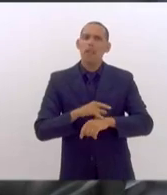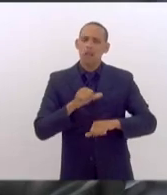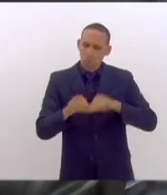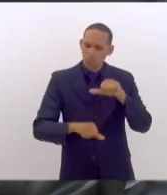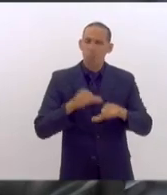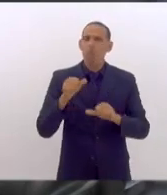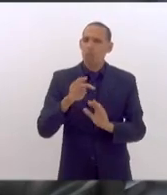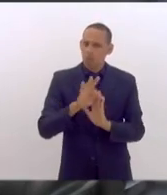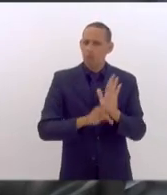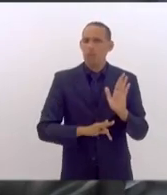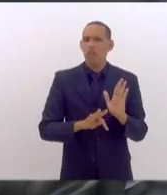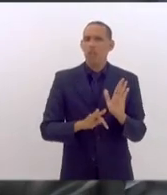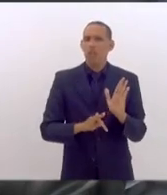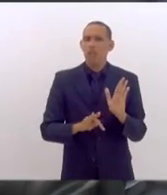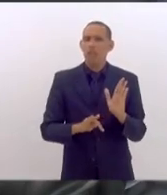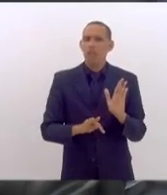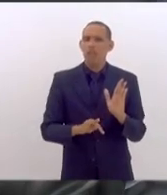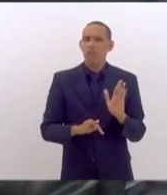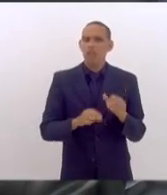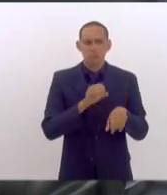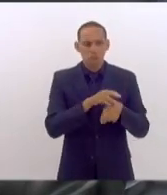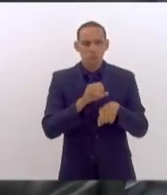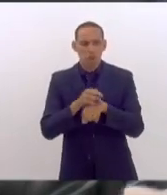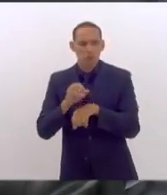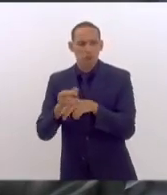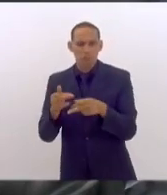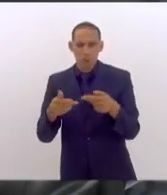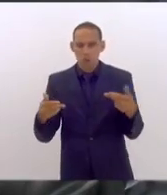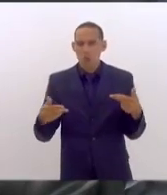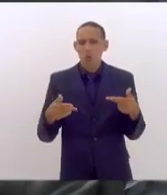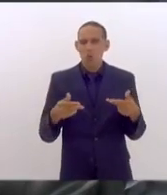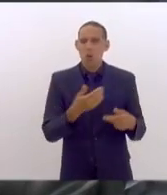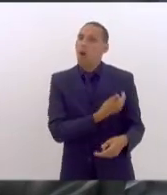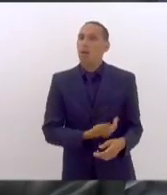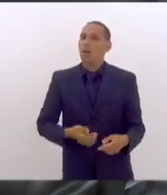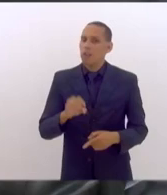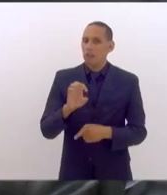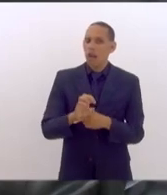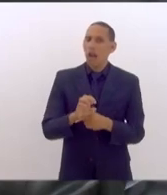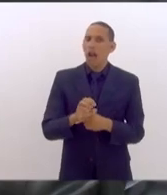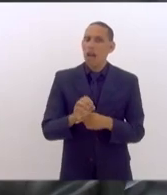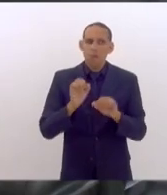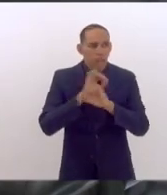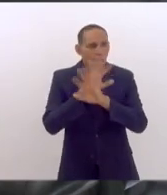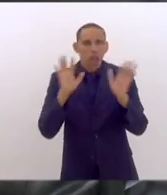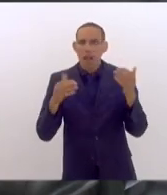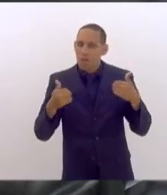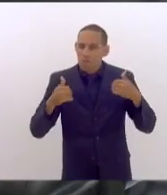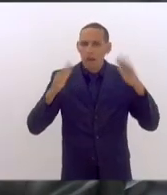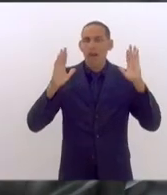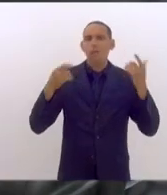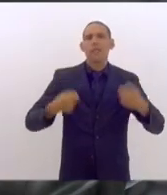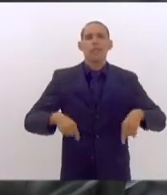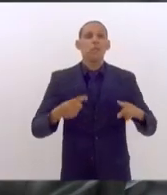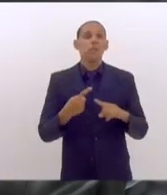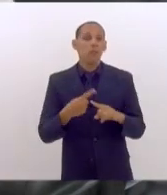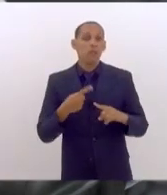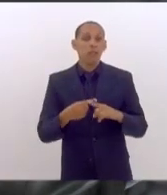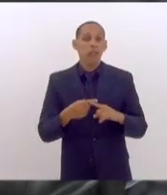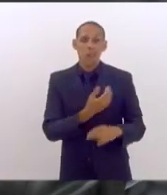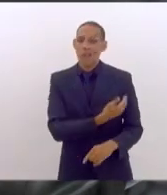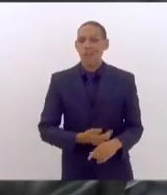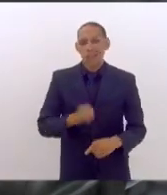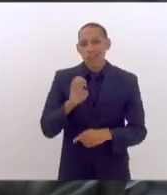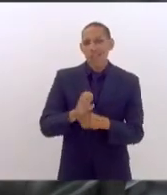alteração na redação quando faz recomendação sobre o estado fique mais explícito até porque a todo momento o estado